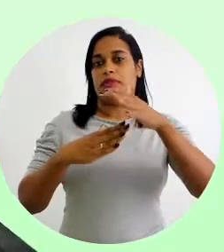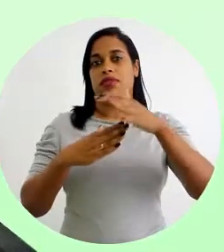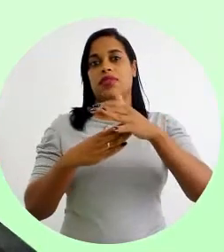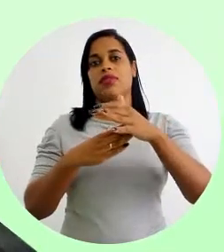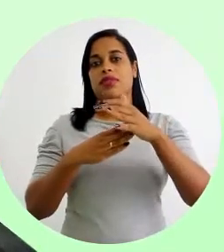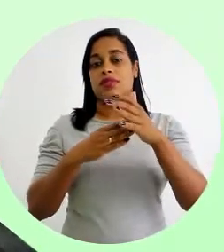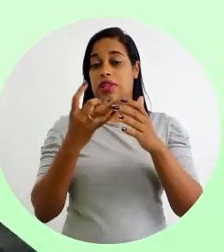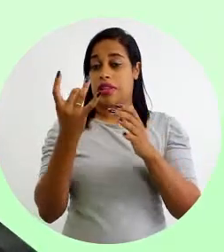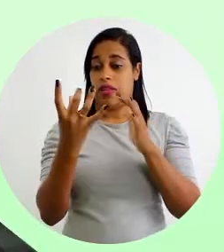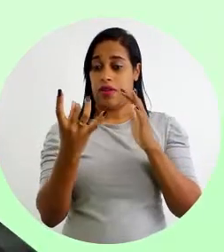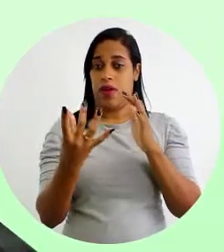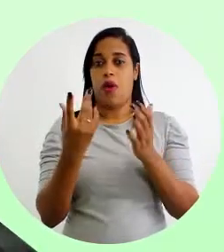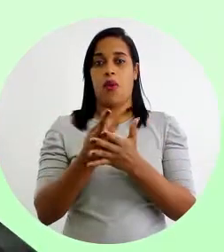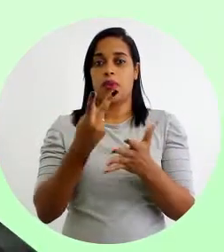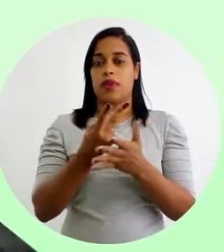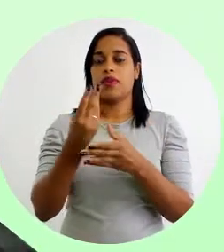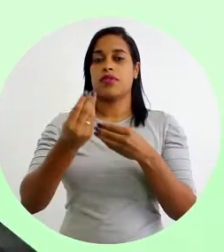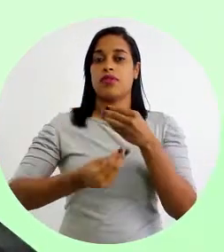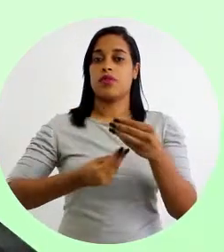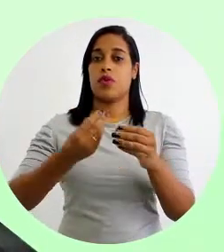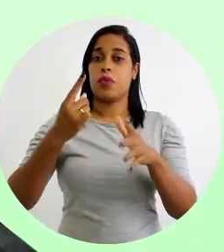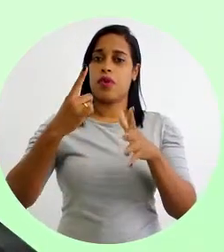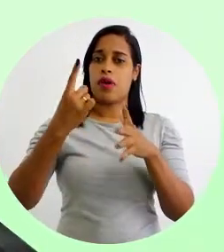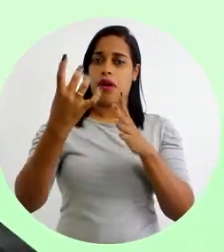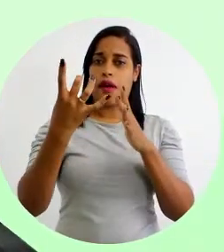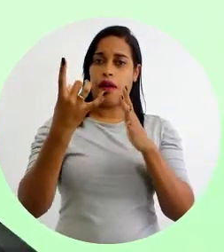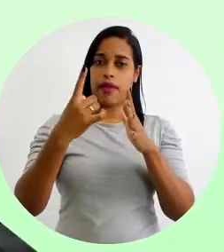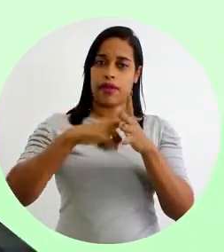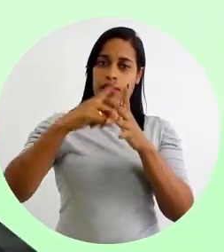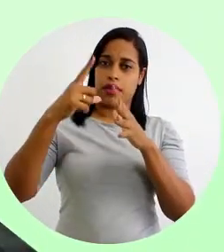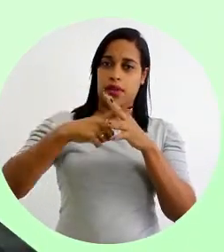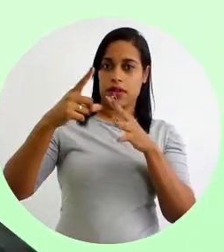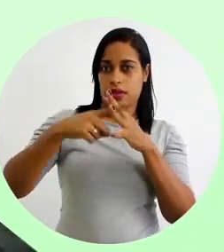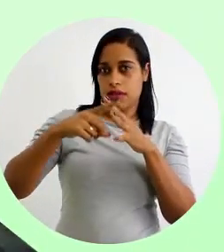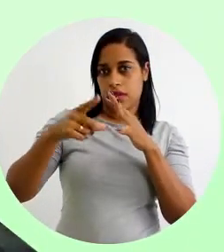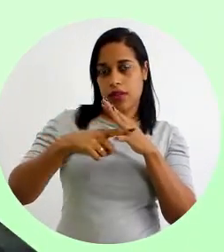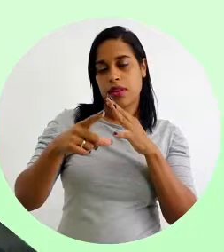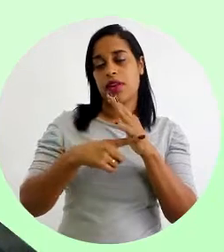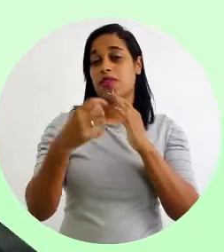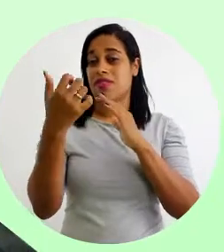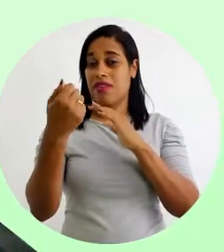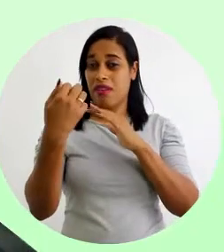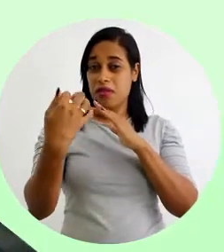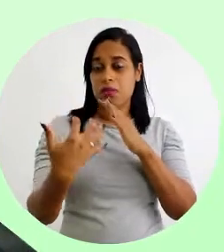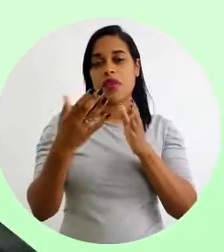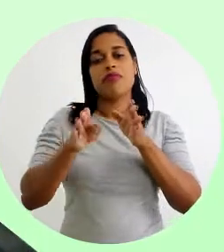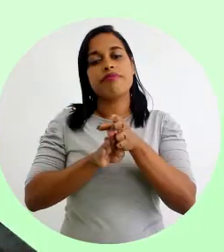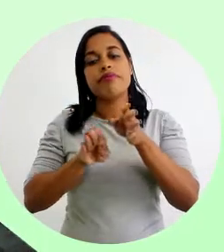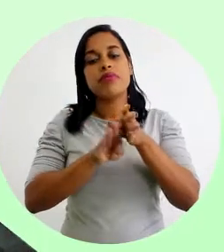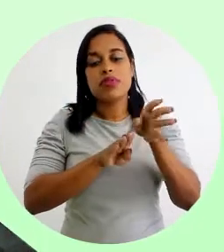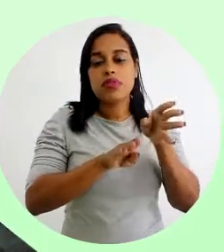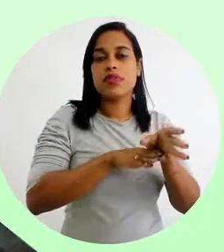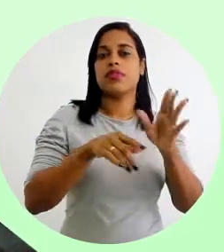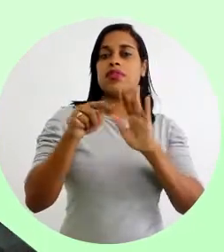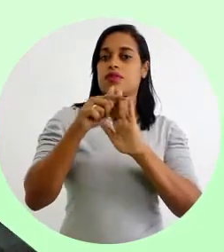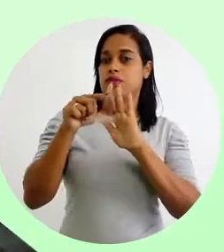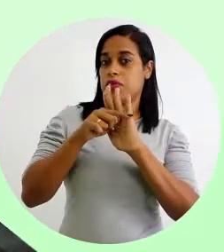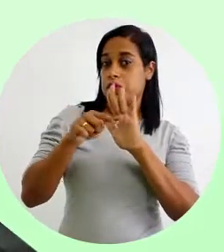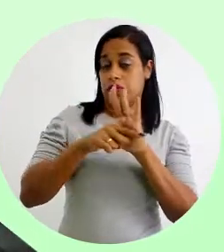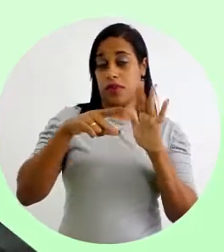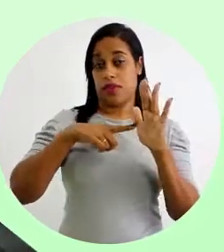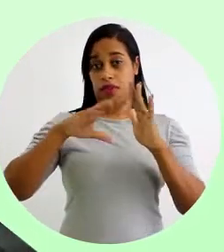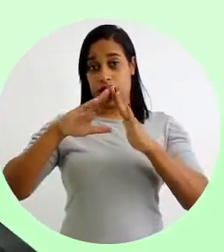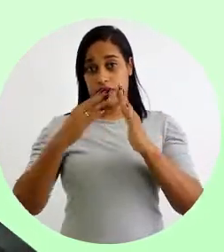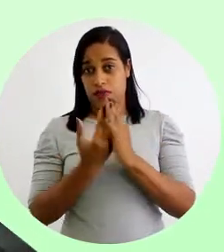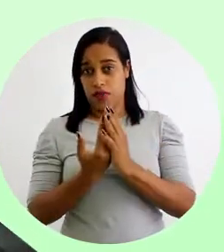Essa periodicidade vai acontecer de acordo com cada programa, de acordo com cada orientação dos